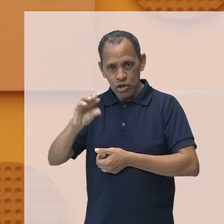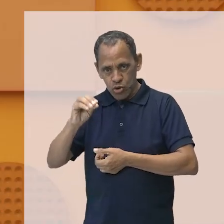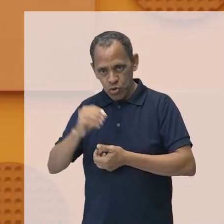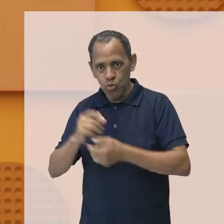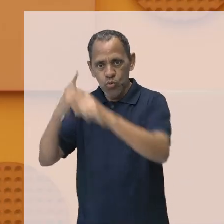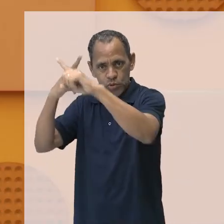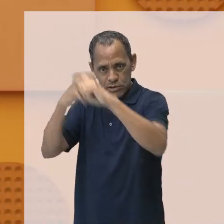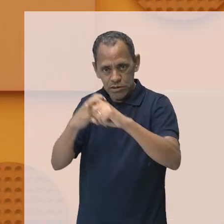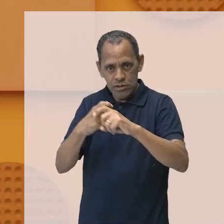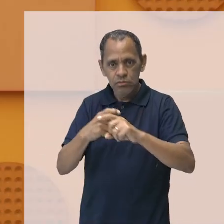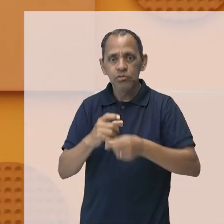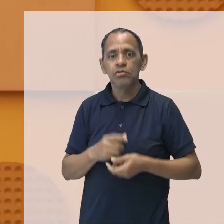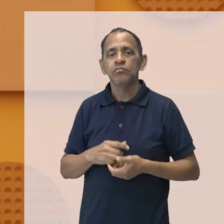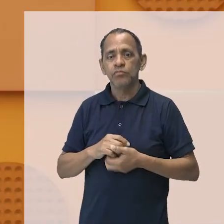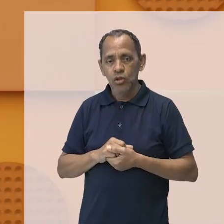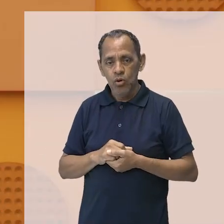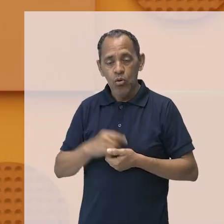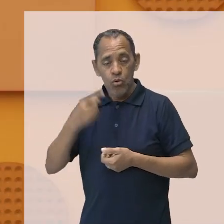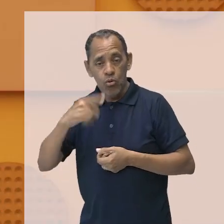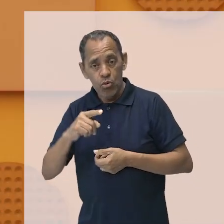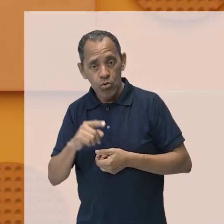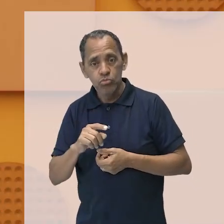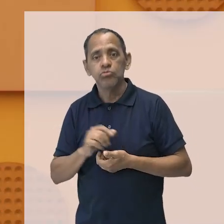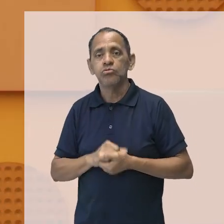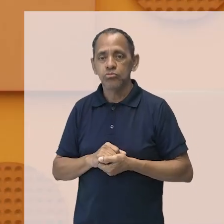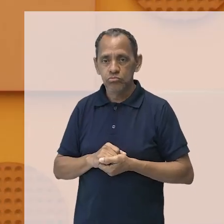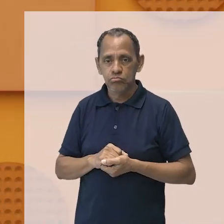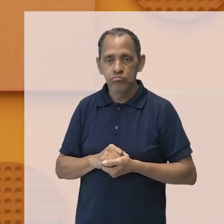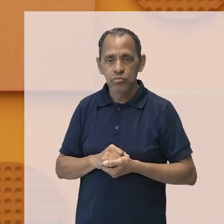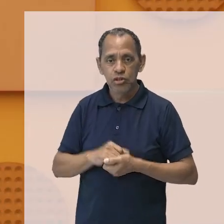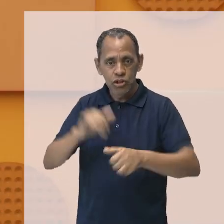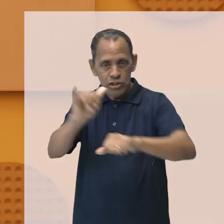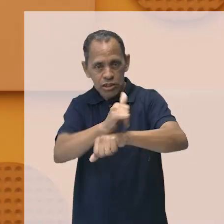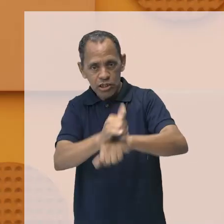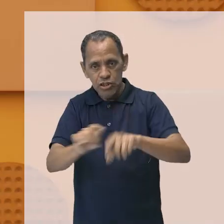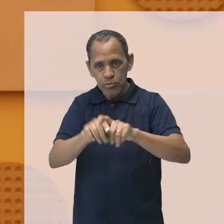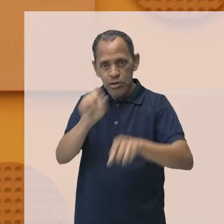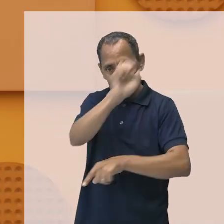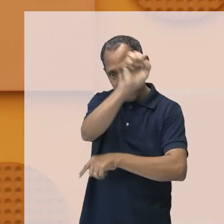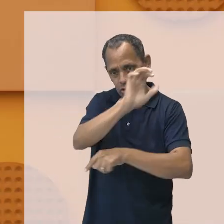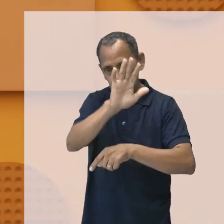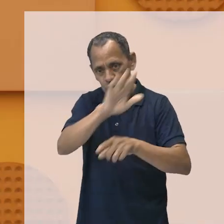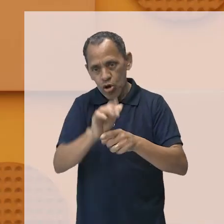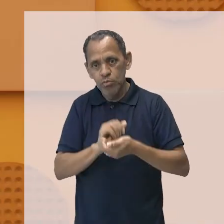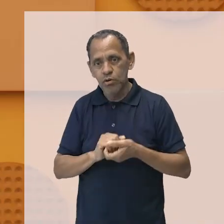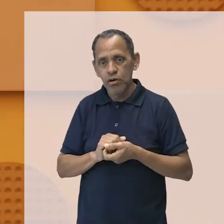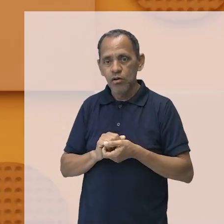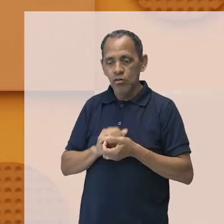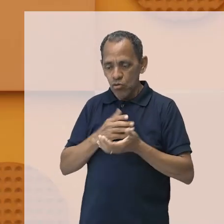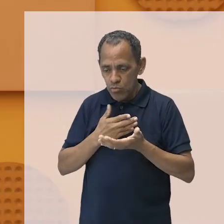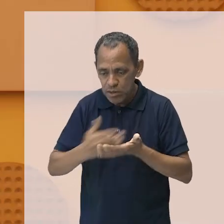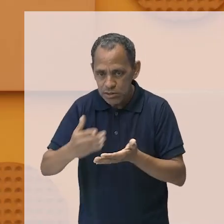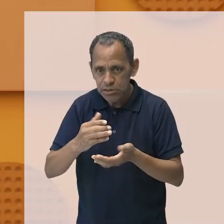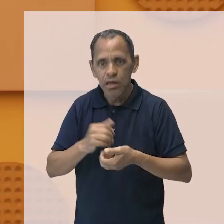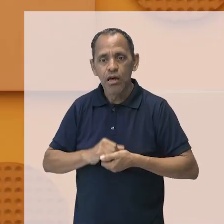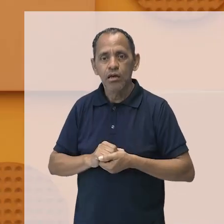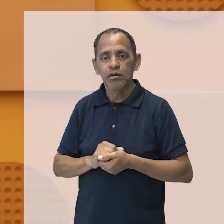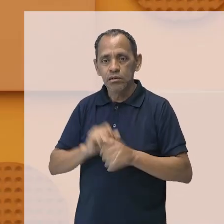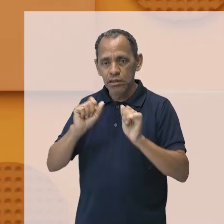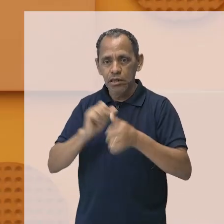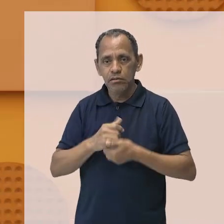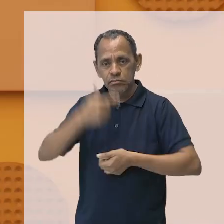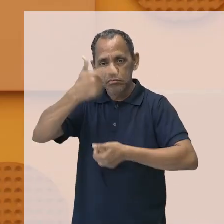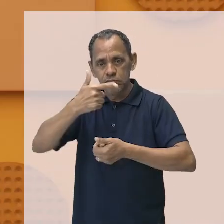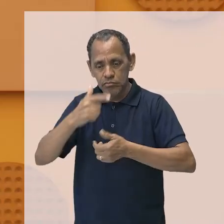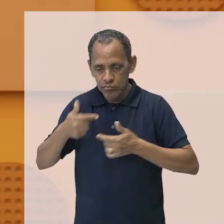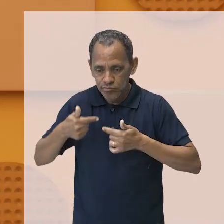com outros regimes totalitários na Europa, vão culminar na eclosão da Segunda Guerra Mundial,